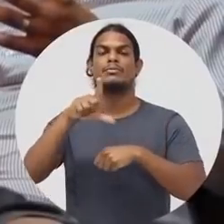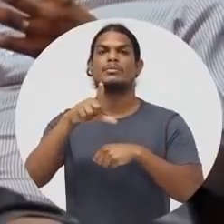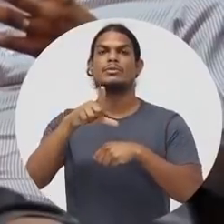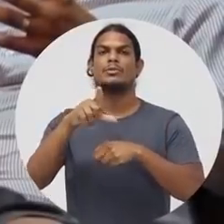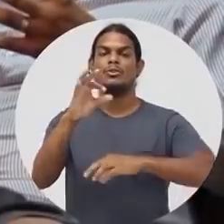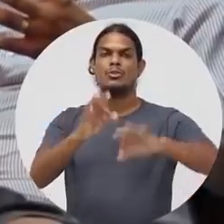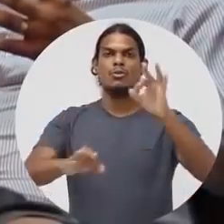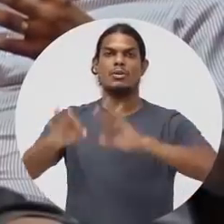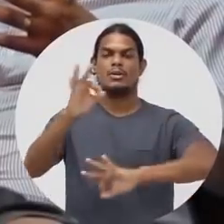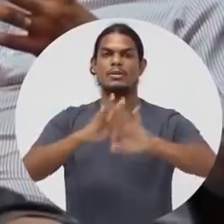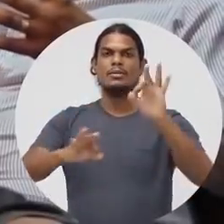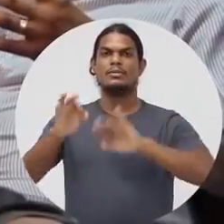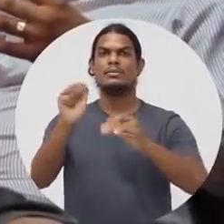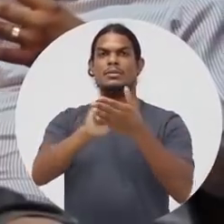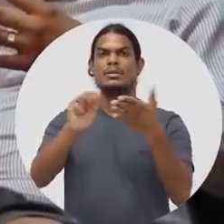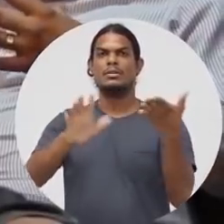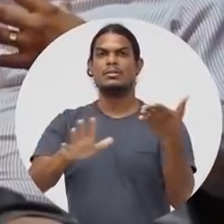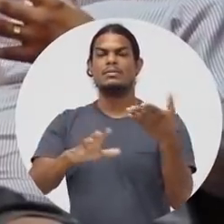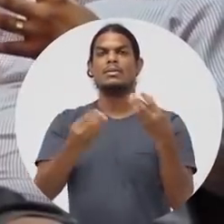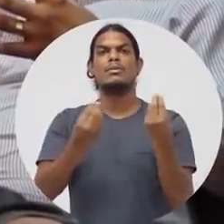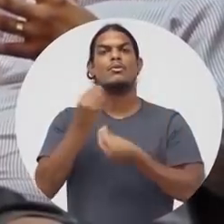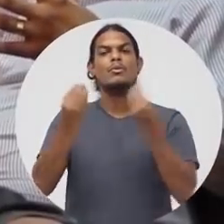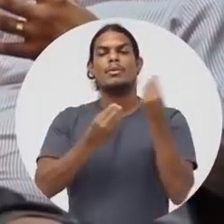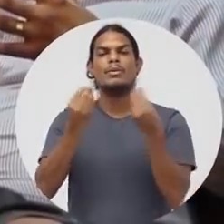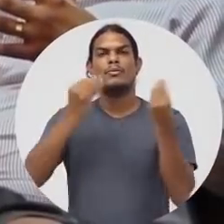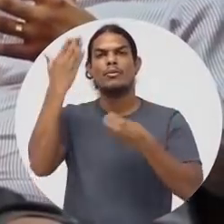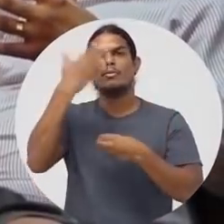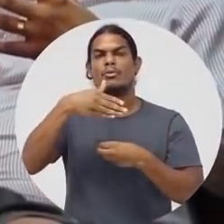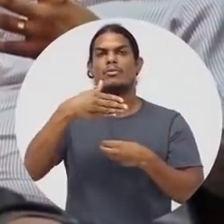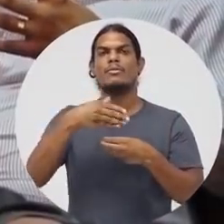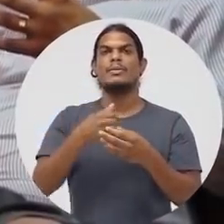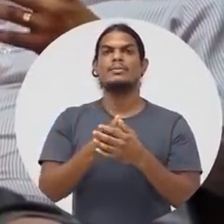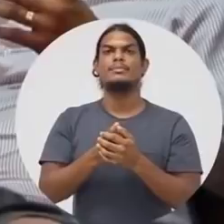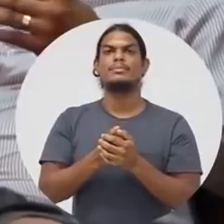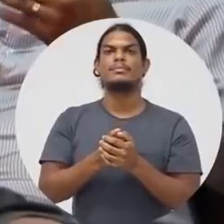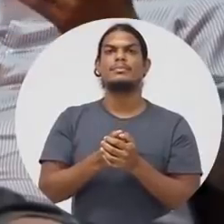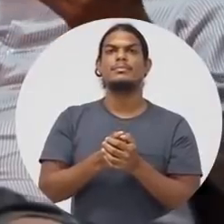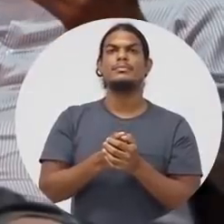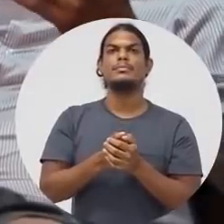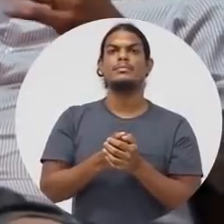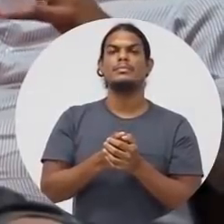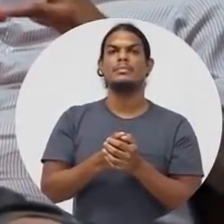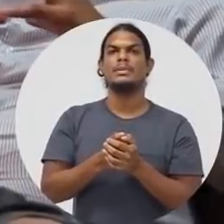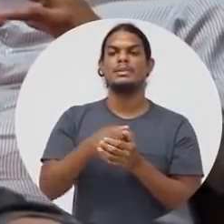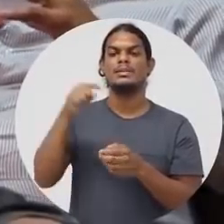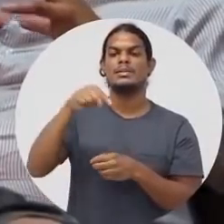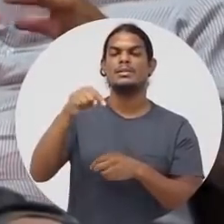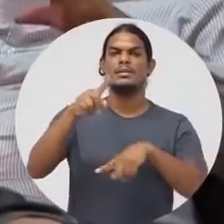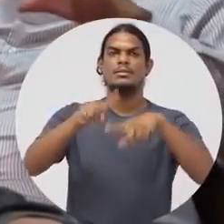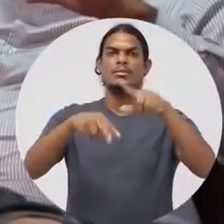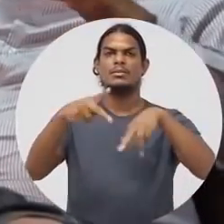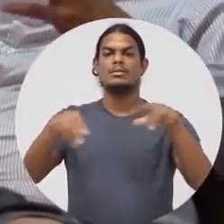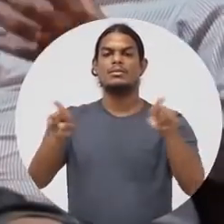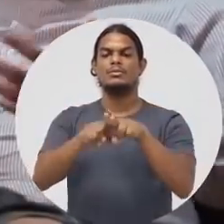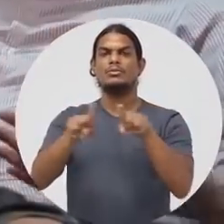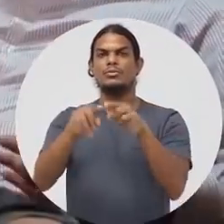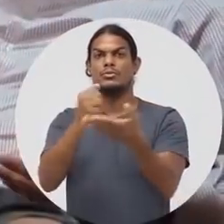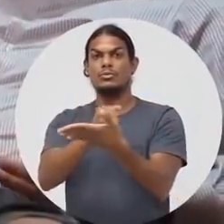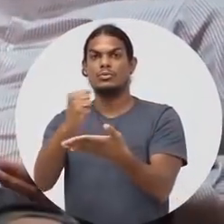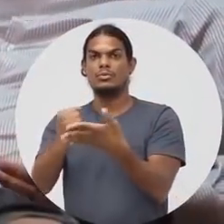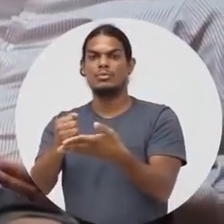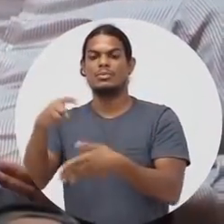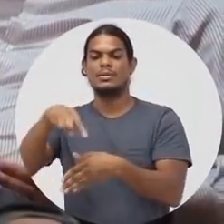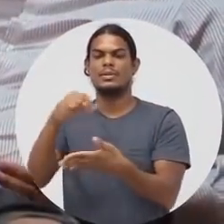tá certo? Não tem como declarar que uma carga foi colocada se eu não tiver esses documentos. Esse documento é que vai